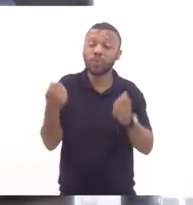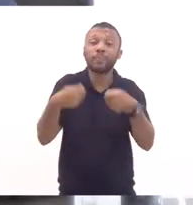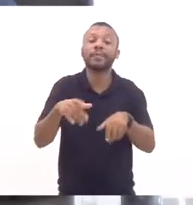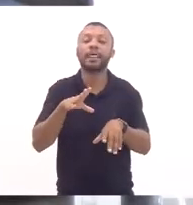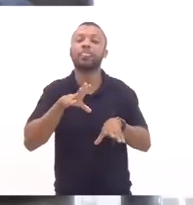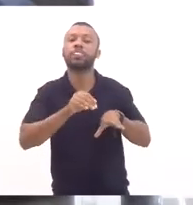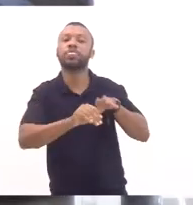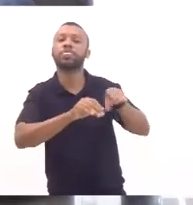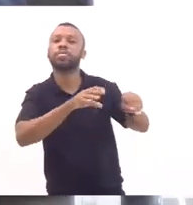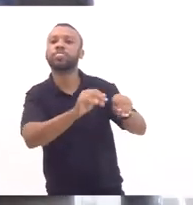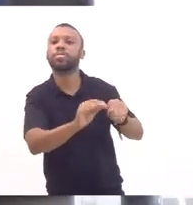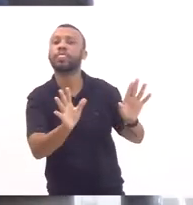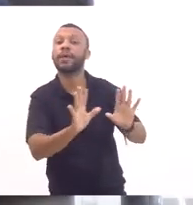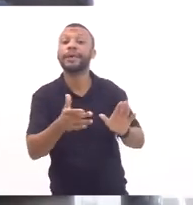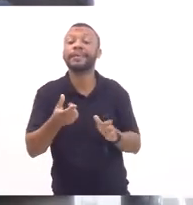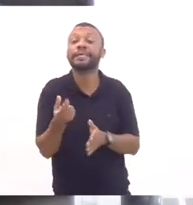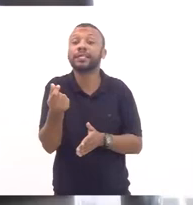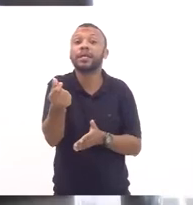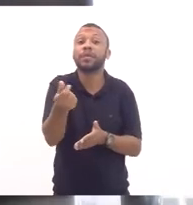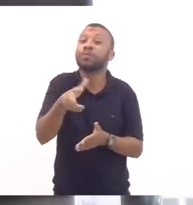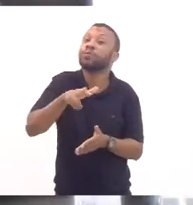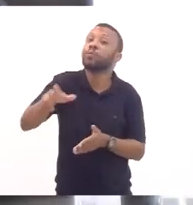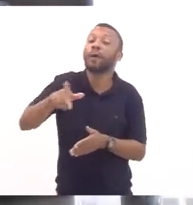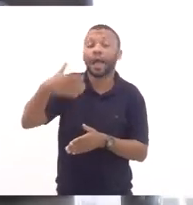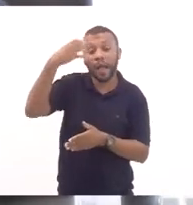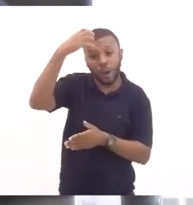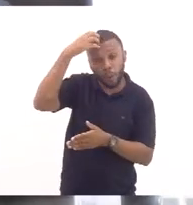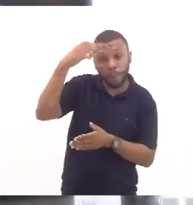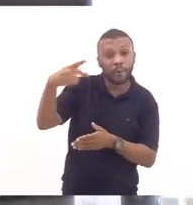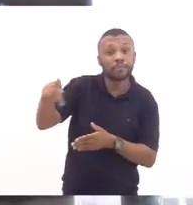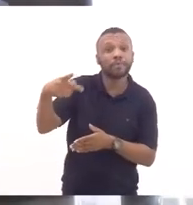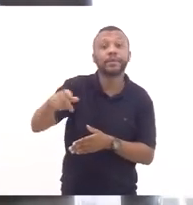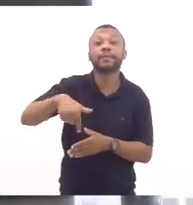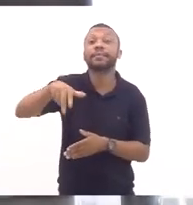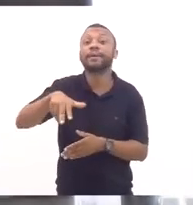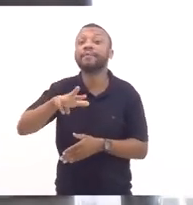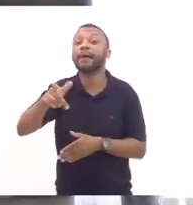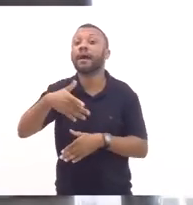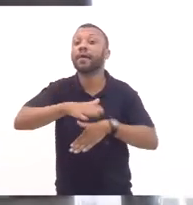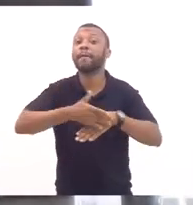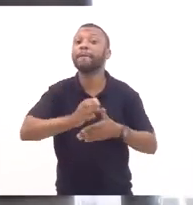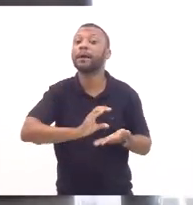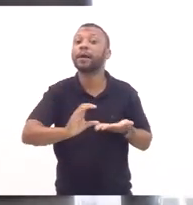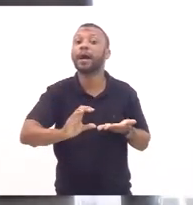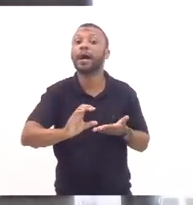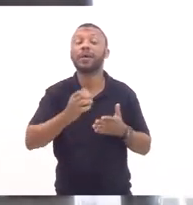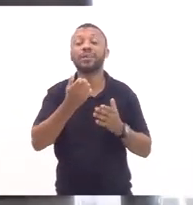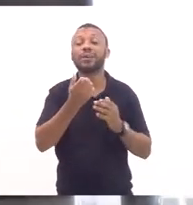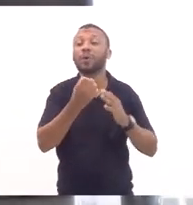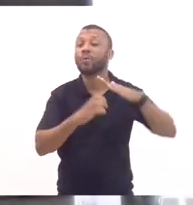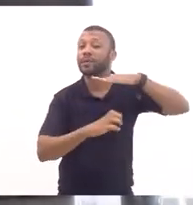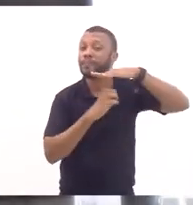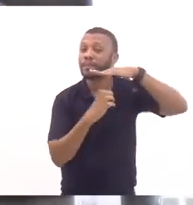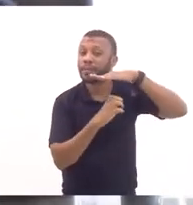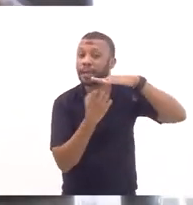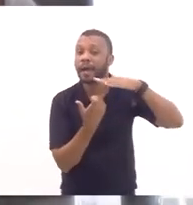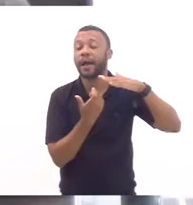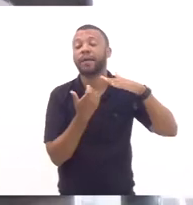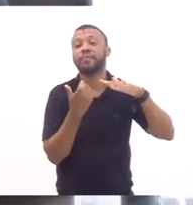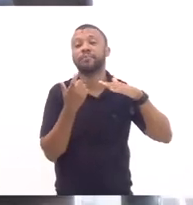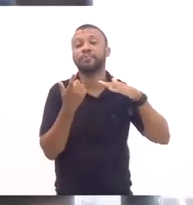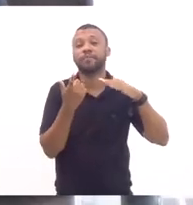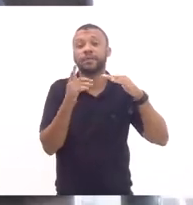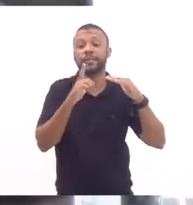nada disso, esse dinheiro não sai dele. Quem vai pagar é os empresários. Os empresários, eles aumentaram os produtos dele acima